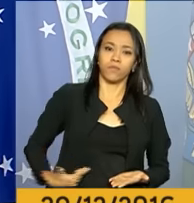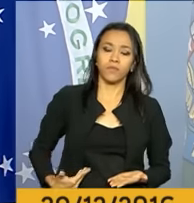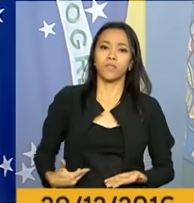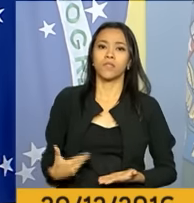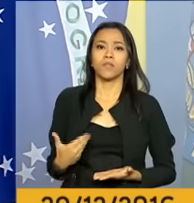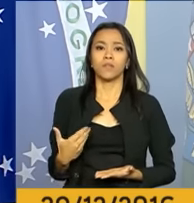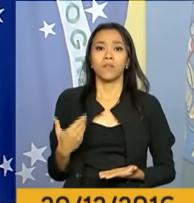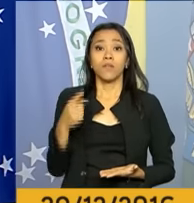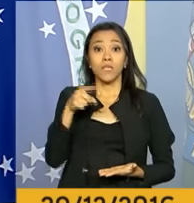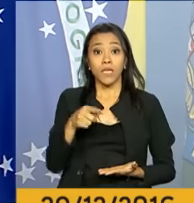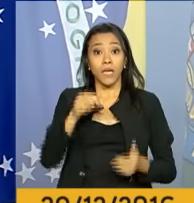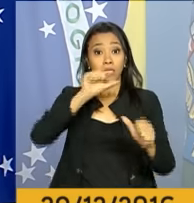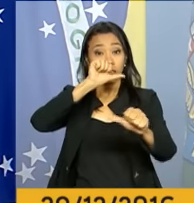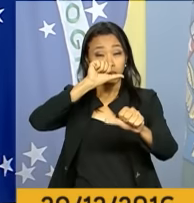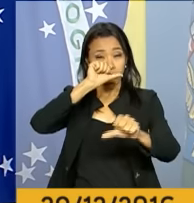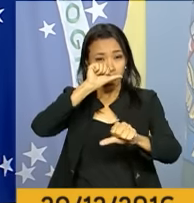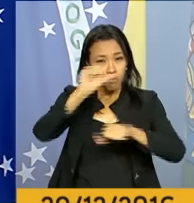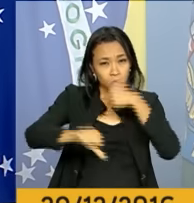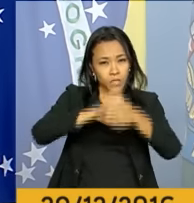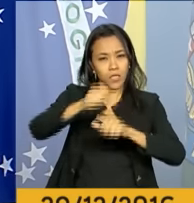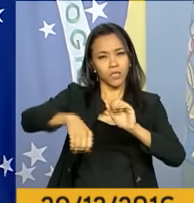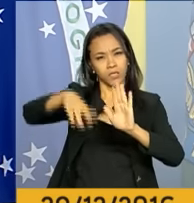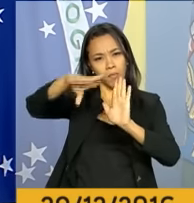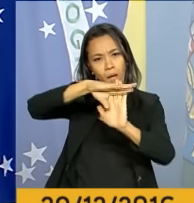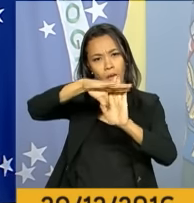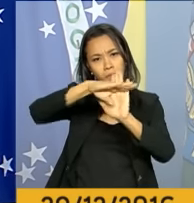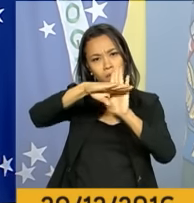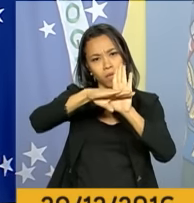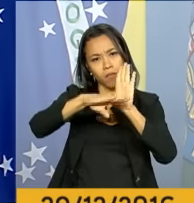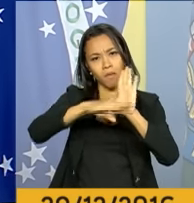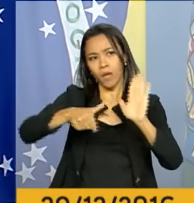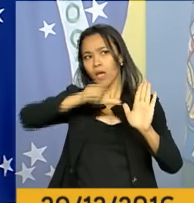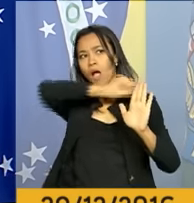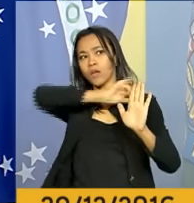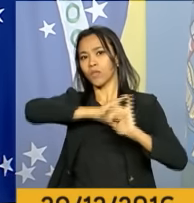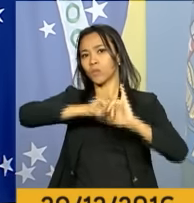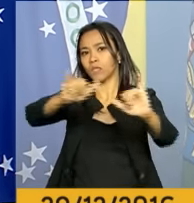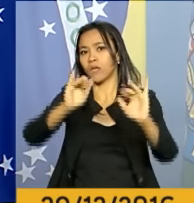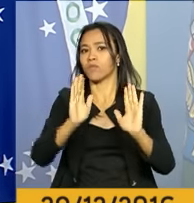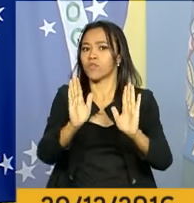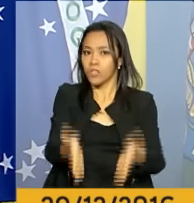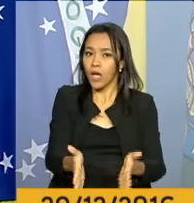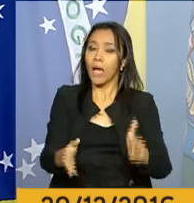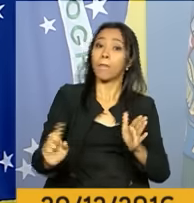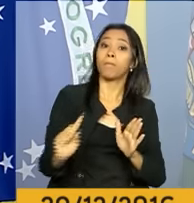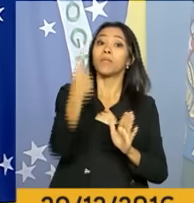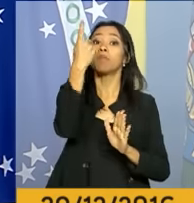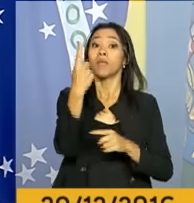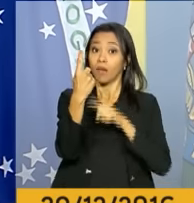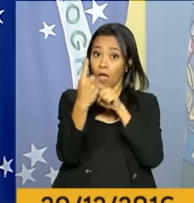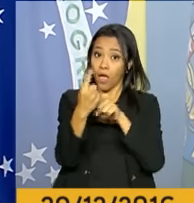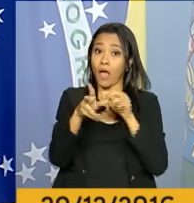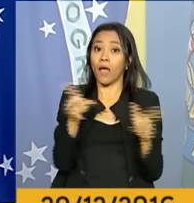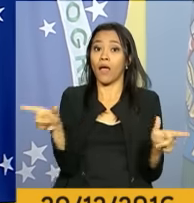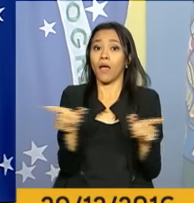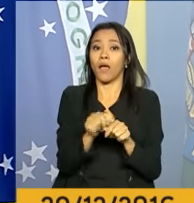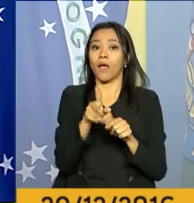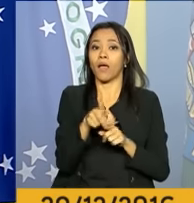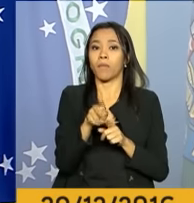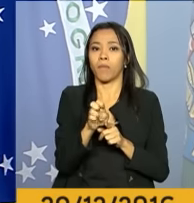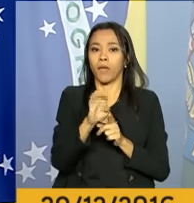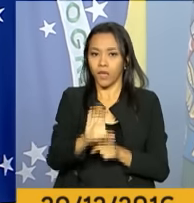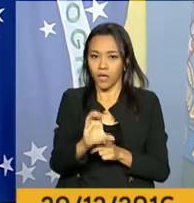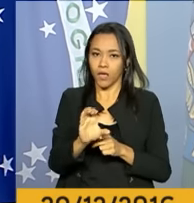As Reformas fundamentais que nós havíamos anunciado a primeira delas a teto dos gastos já está